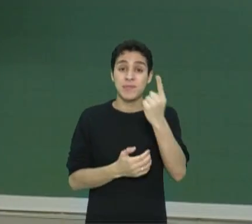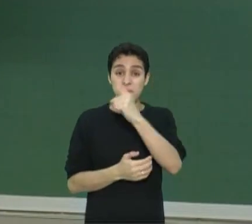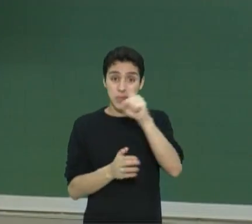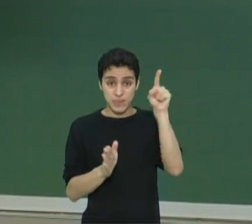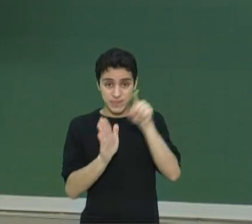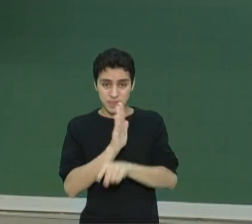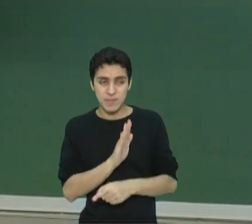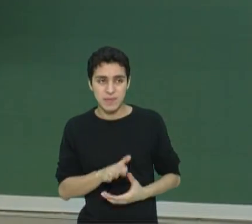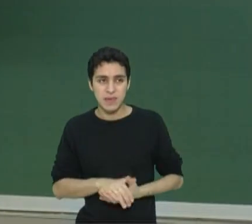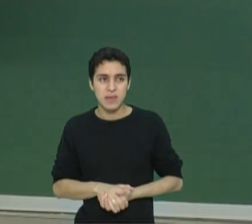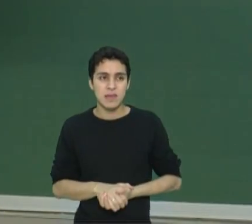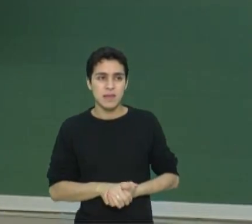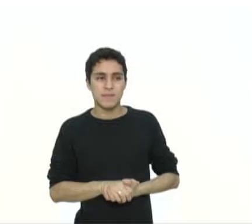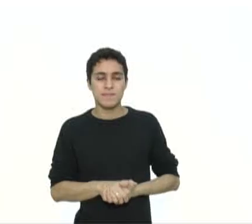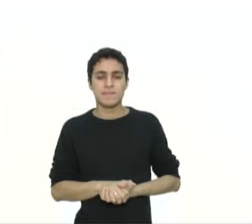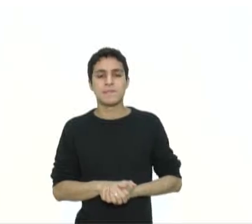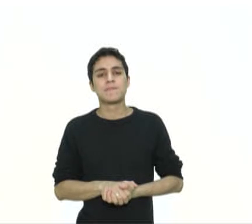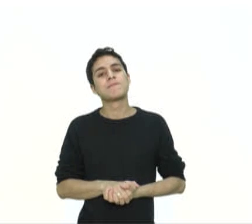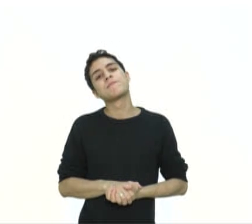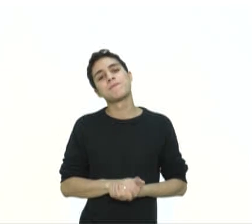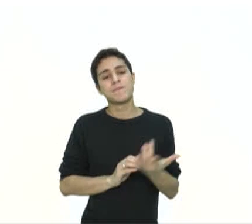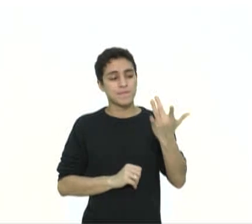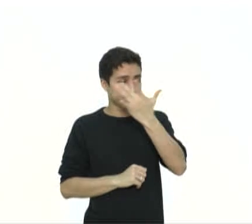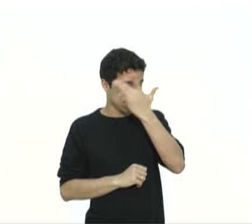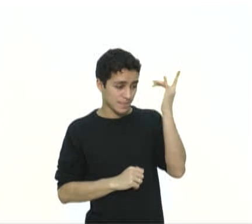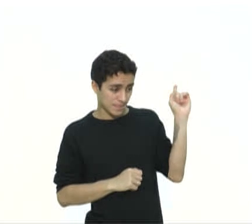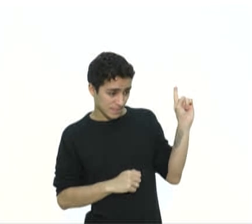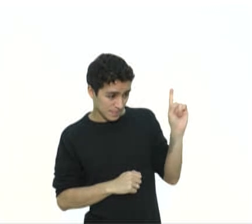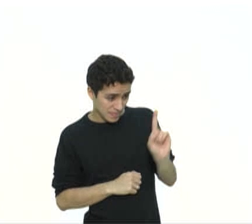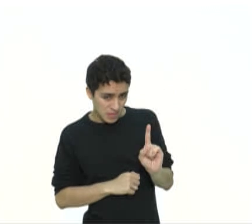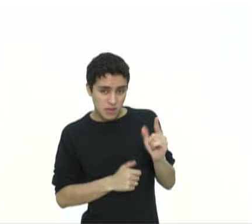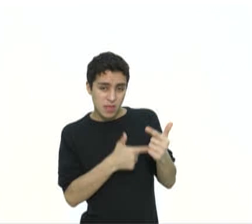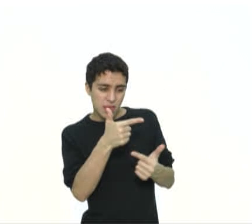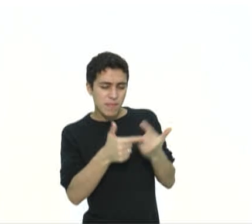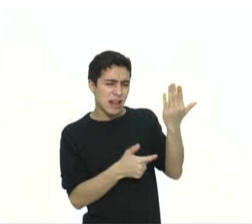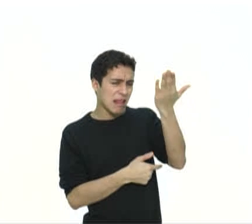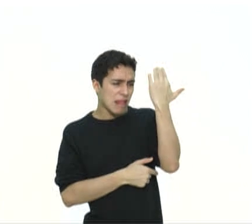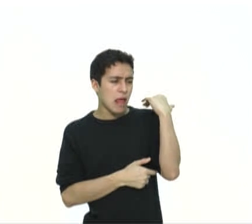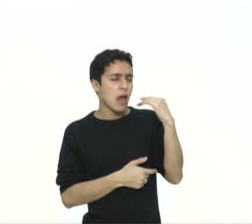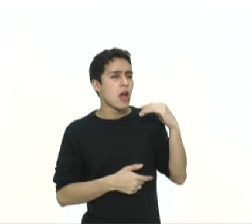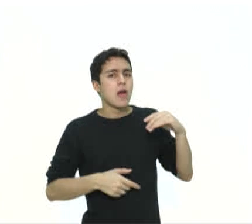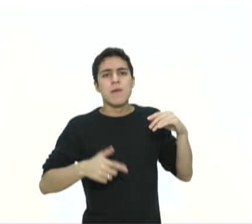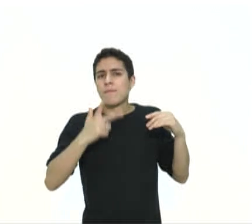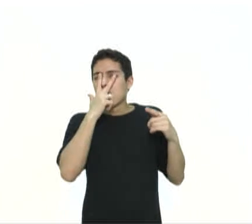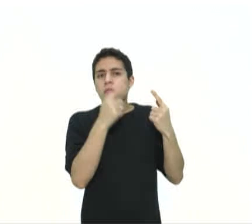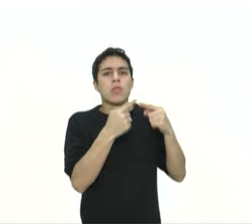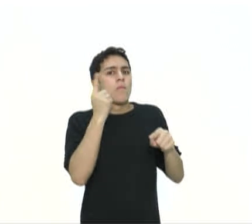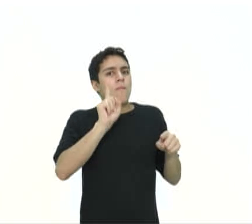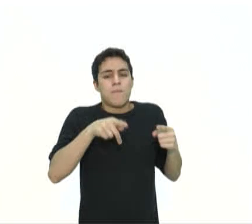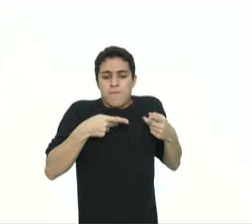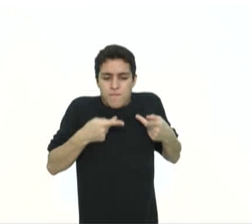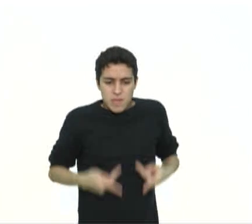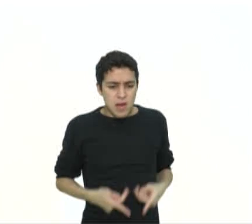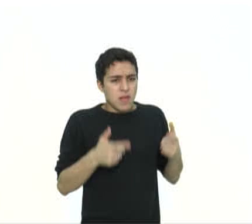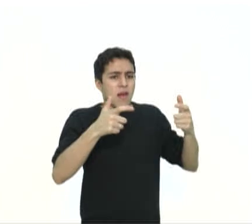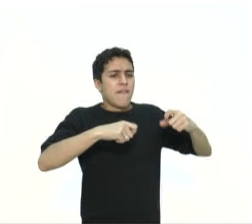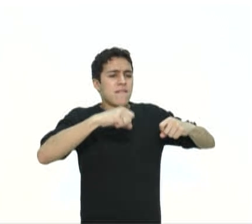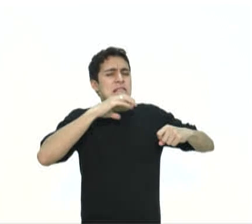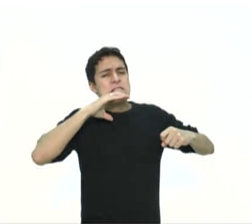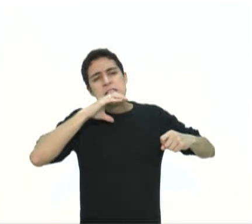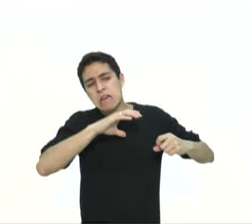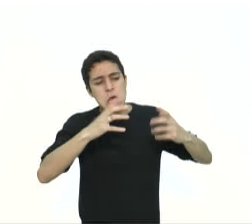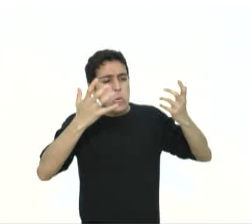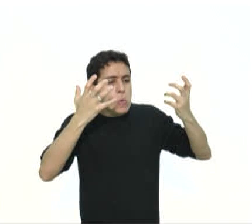Face o número 5 os operários eram submetidos a condições desumanas de trabalho as fábricas geralmente quentes